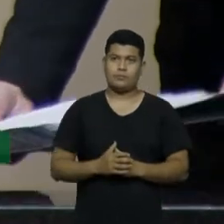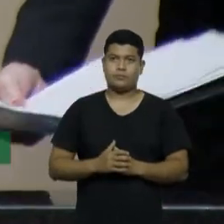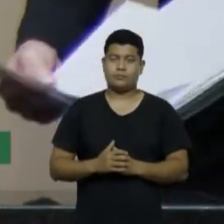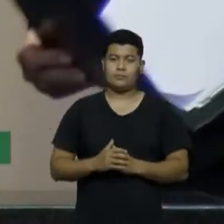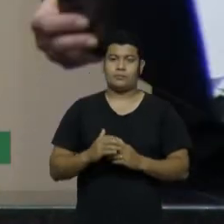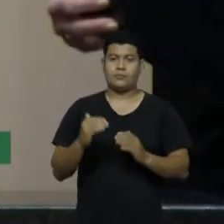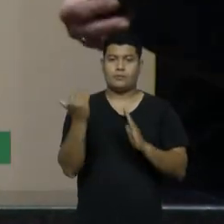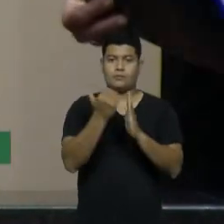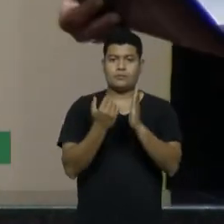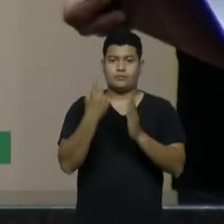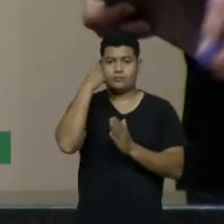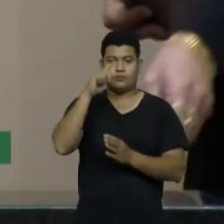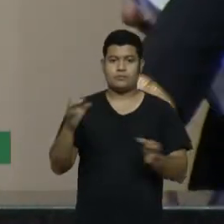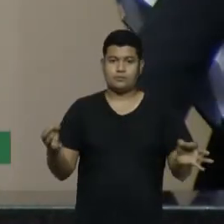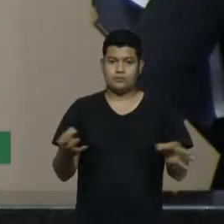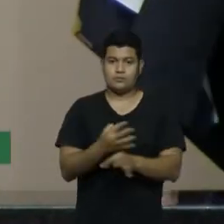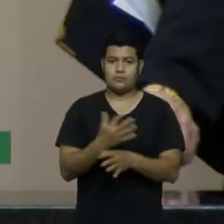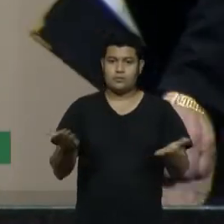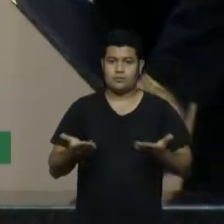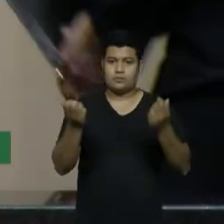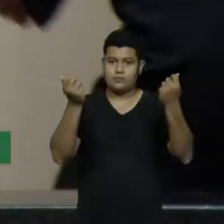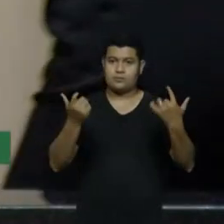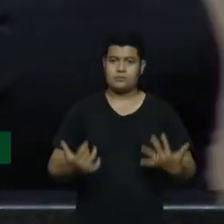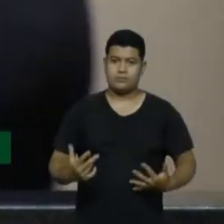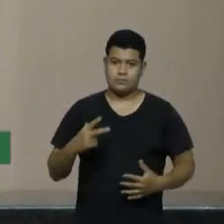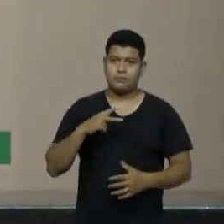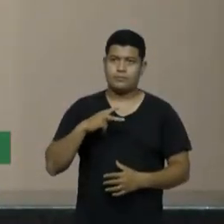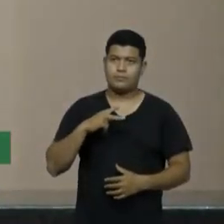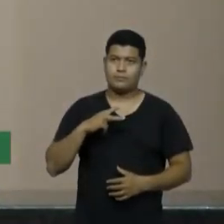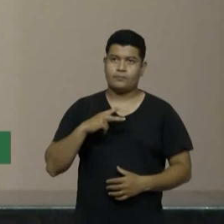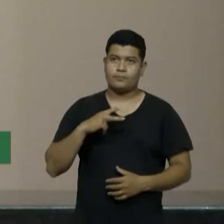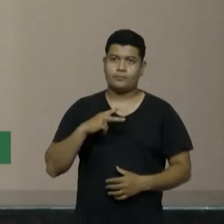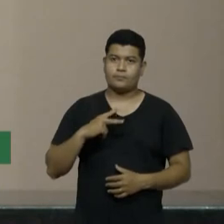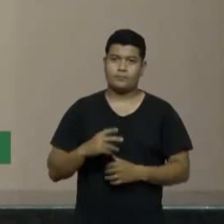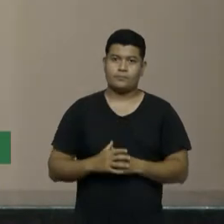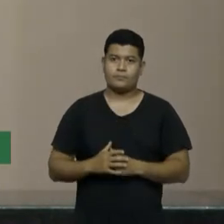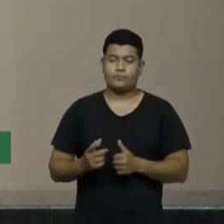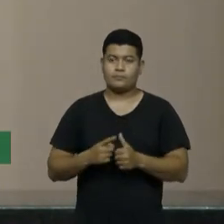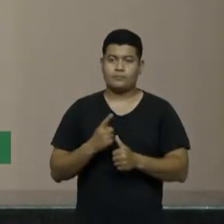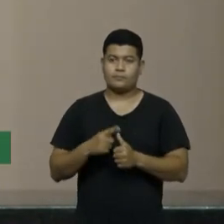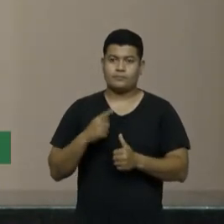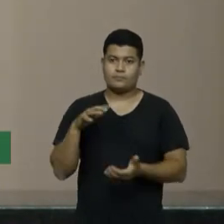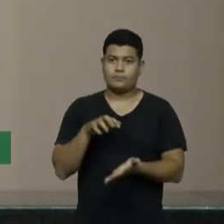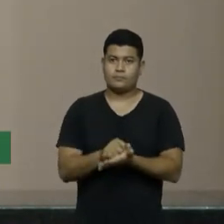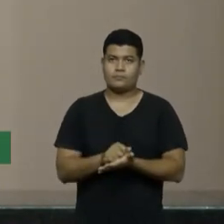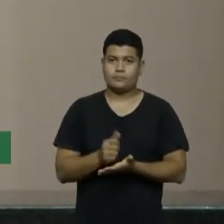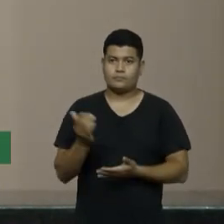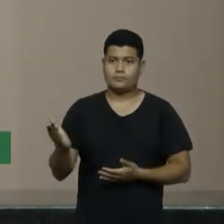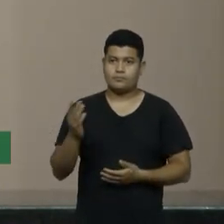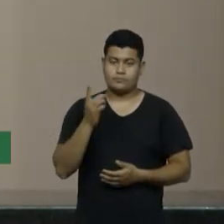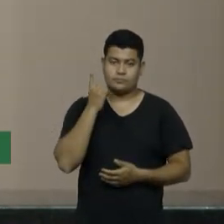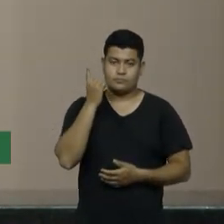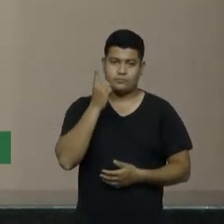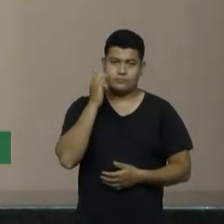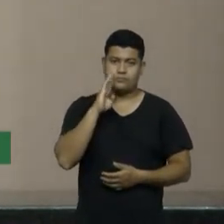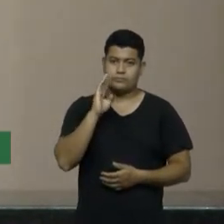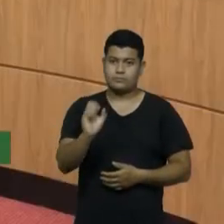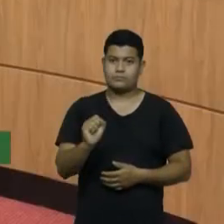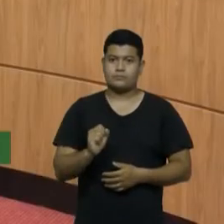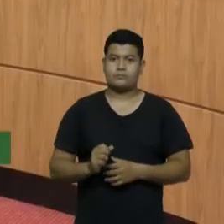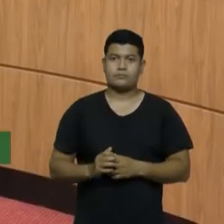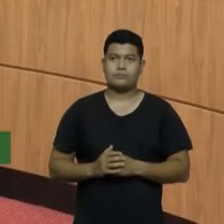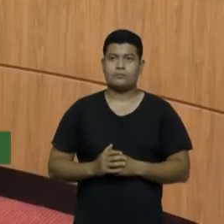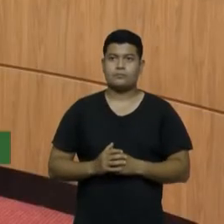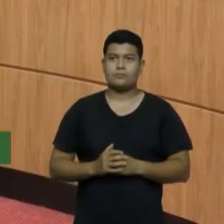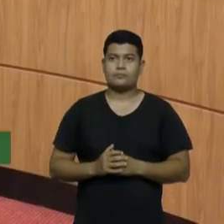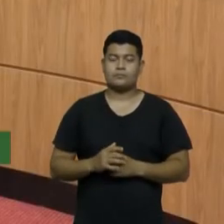Fim da ordem do dia e explicações pessoais. Primeiro, deputado escrito, deputado Bruno Souza.